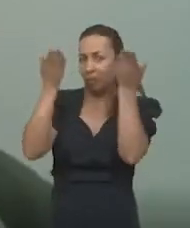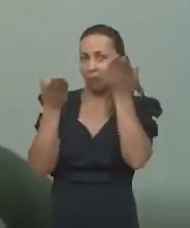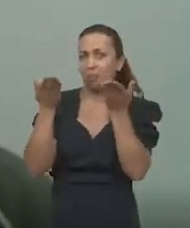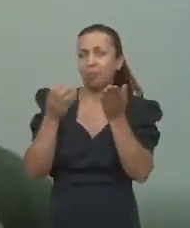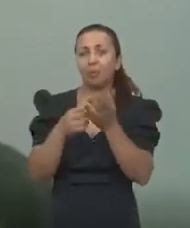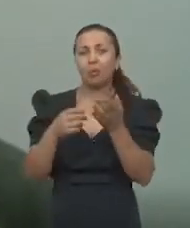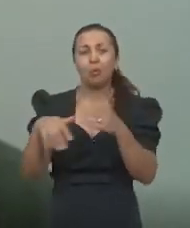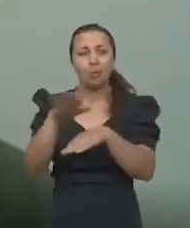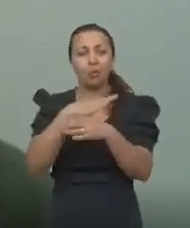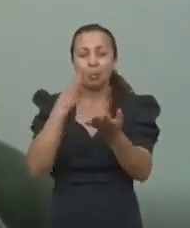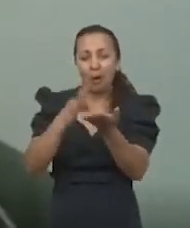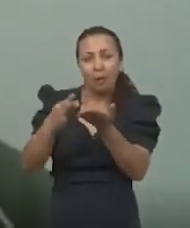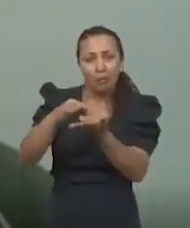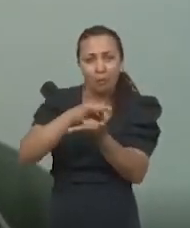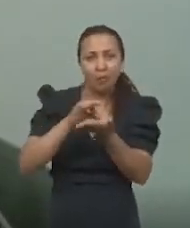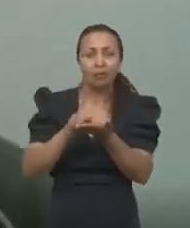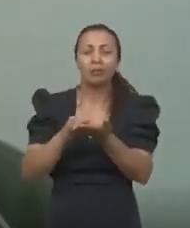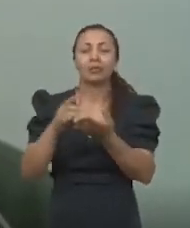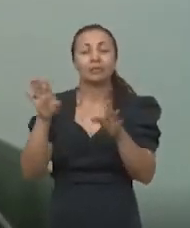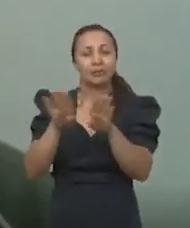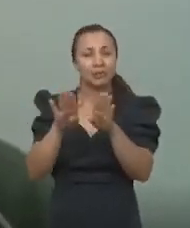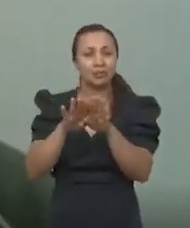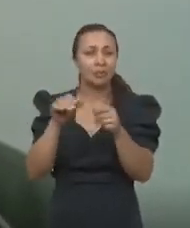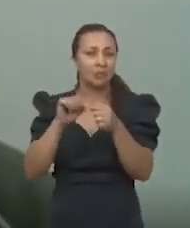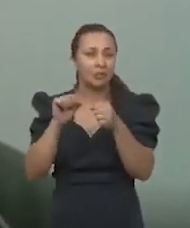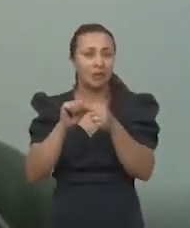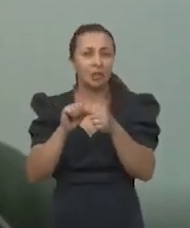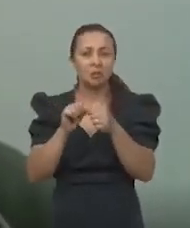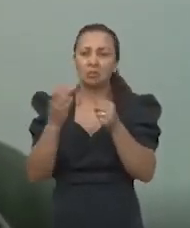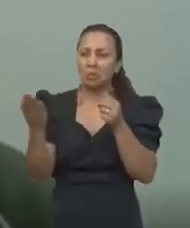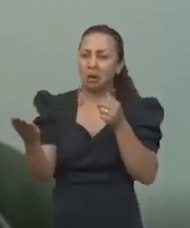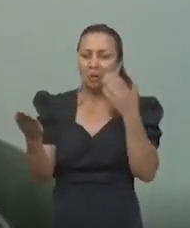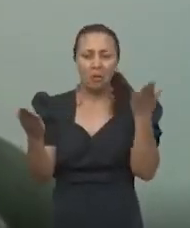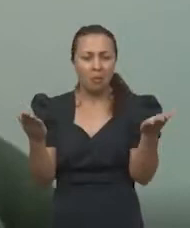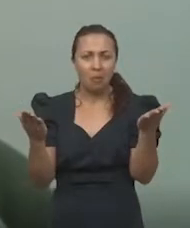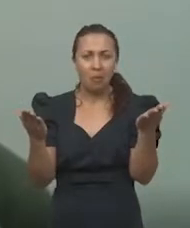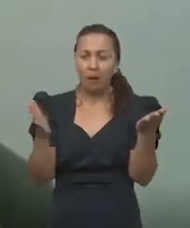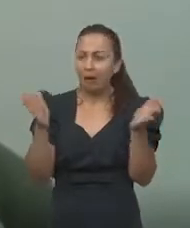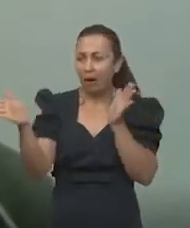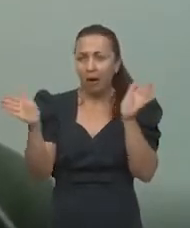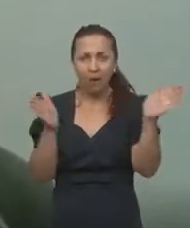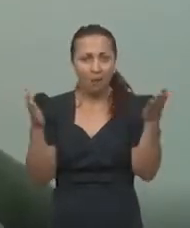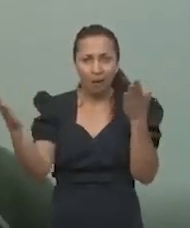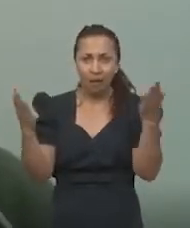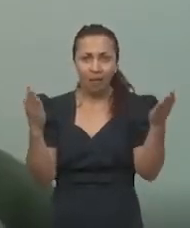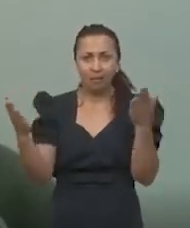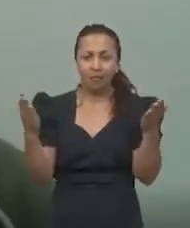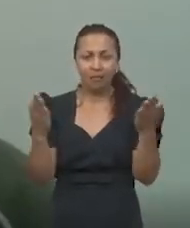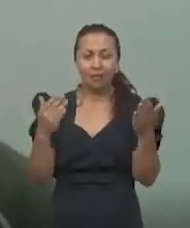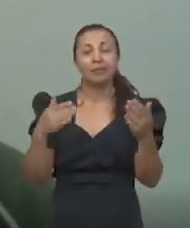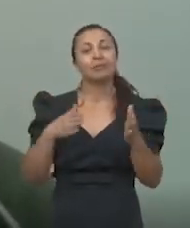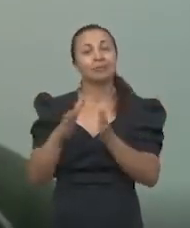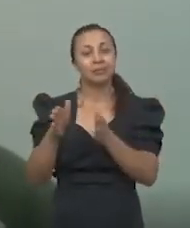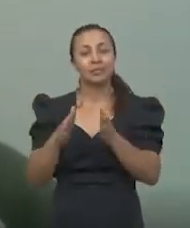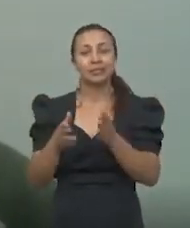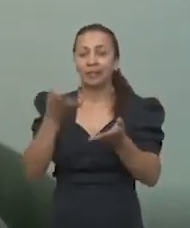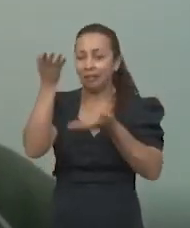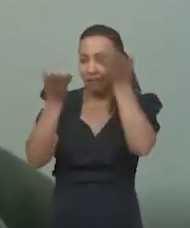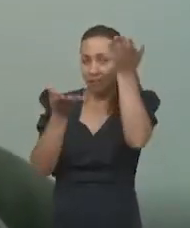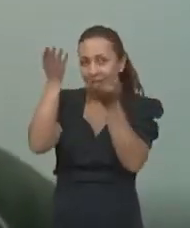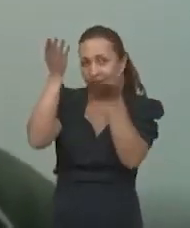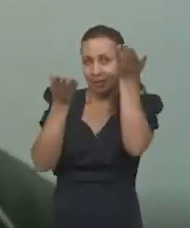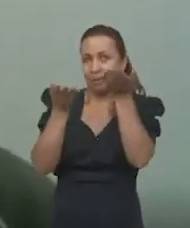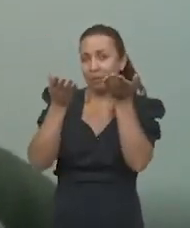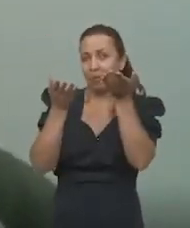digamos assim, da moeda, e eu faço como se fosse um voo panorâmico, assim, dentro das correntes econômicas,